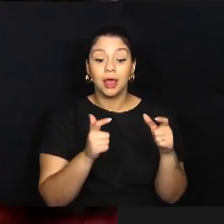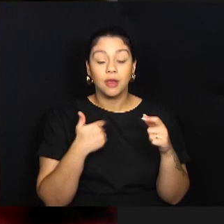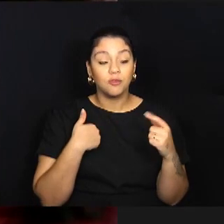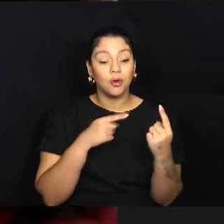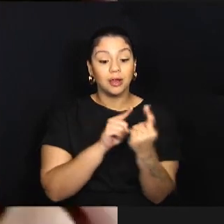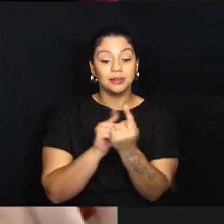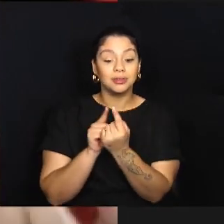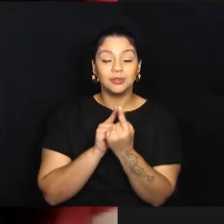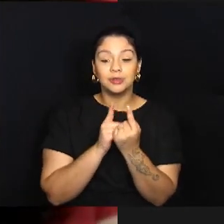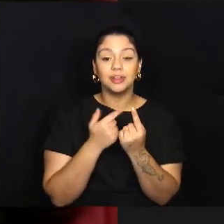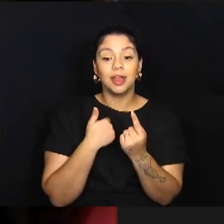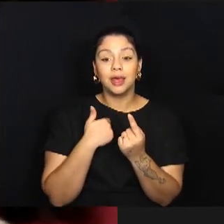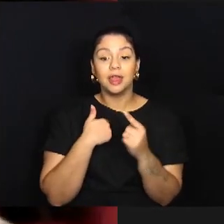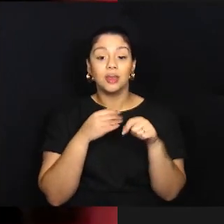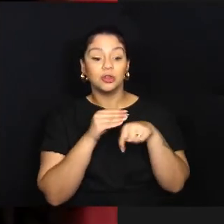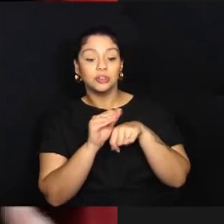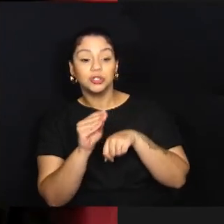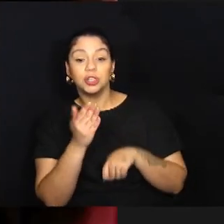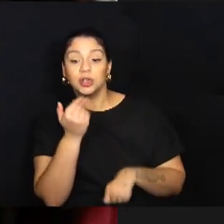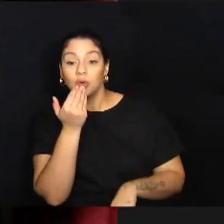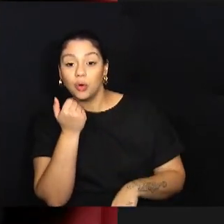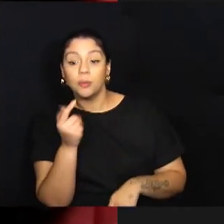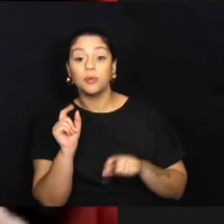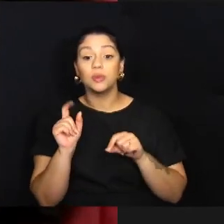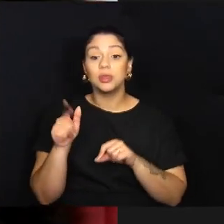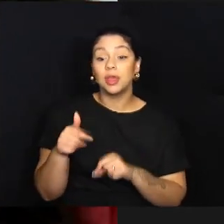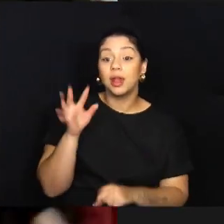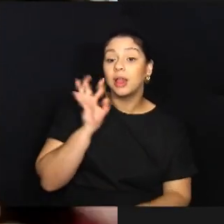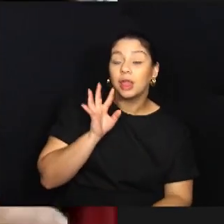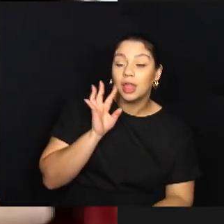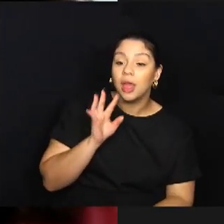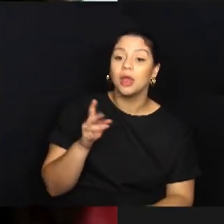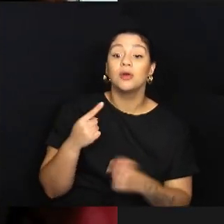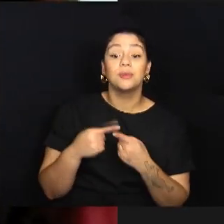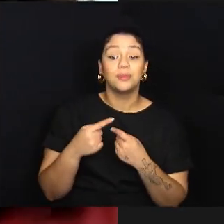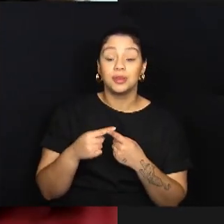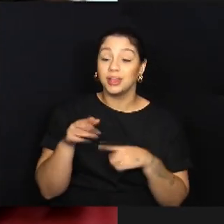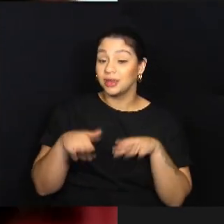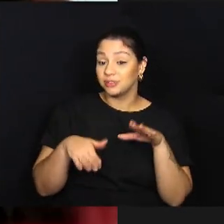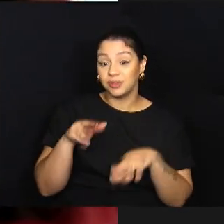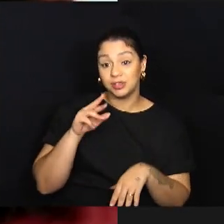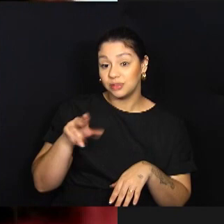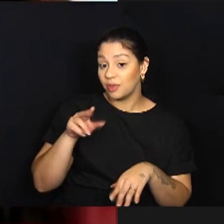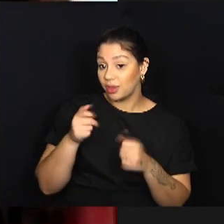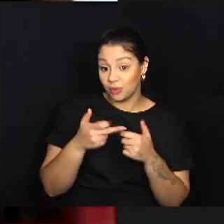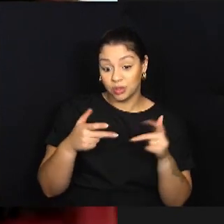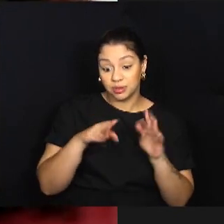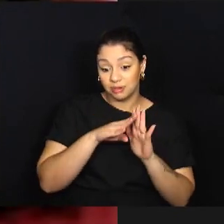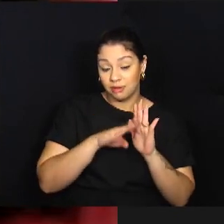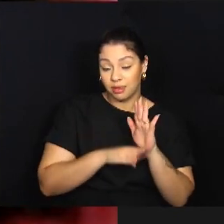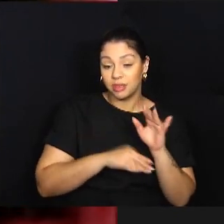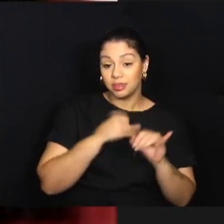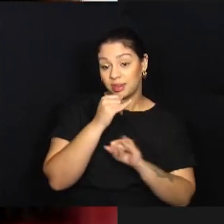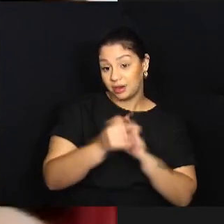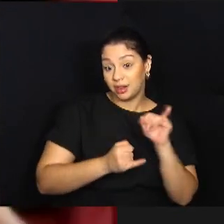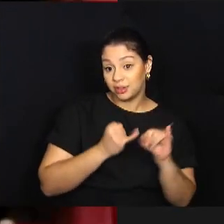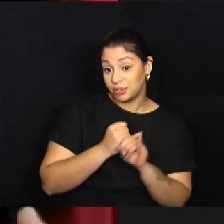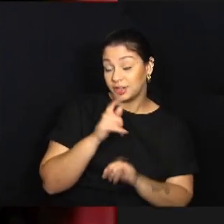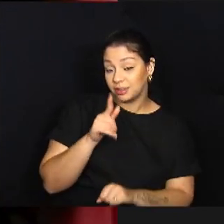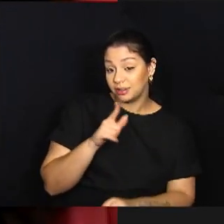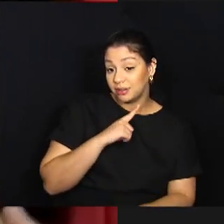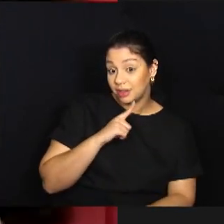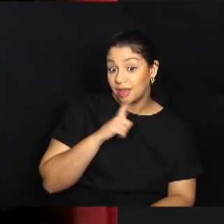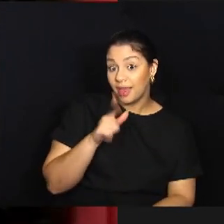eu peço dica de onde comer, o que é legal, porque nem sempre o que tem nos guias, na internet e tudo são as